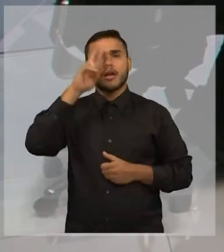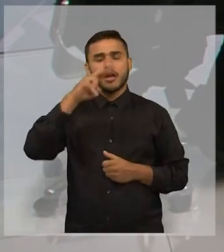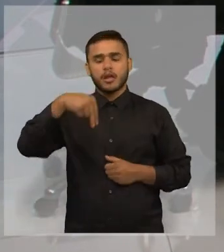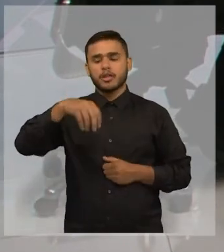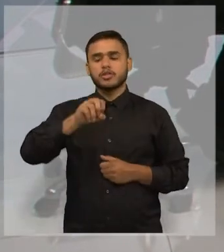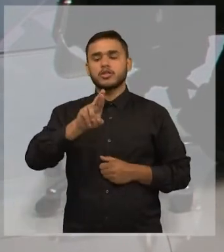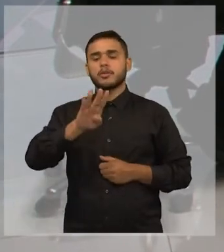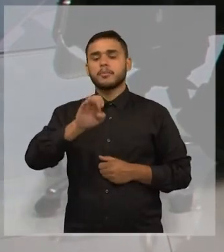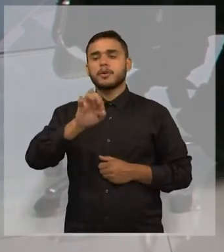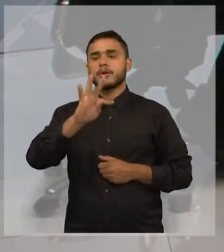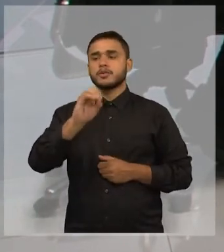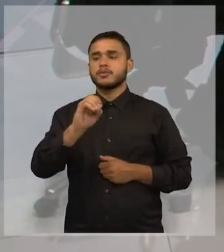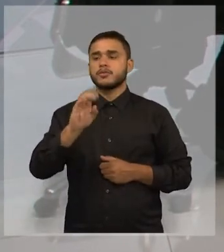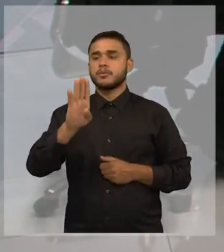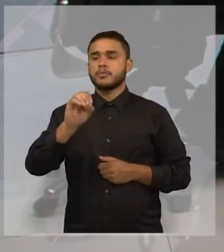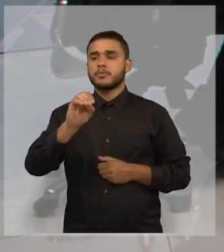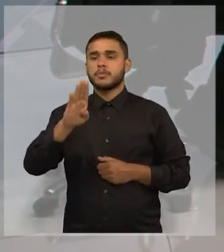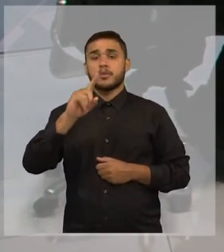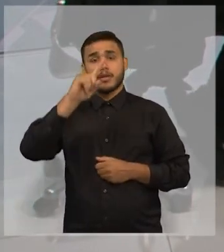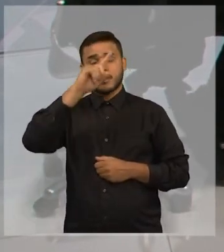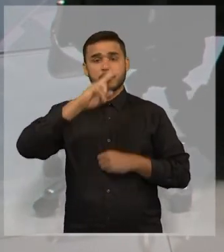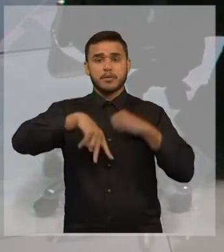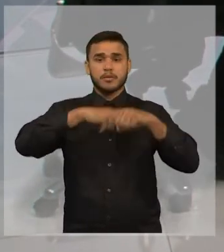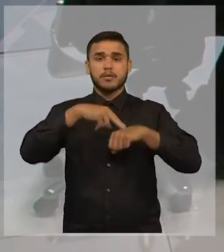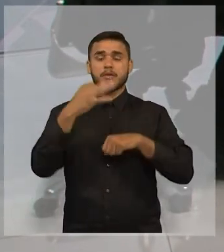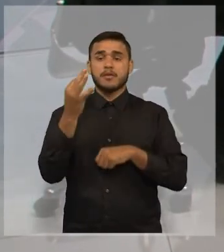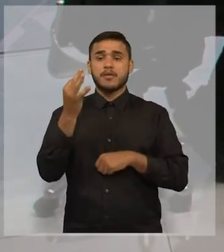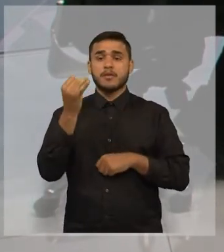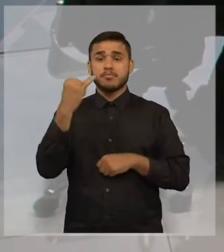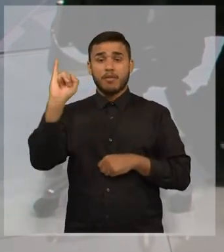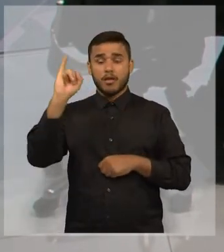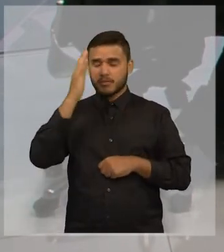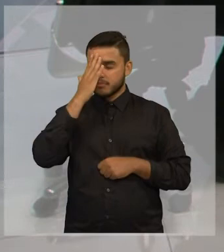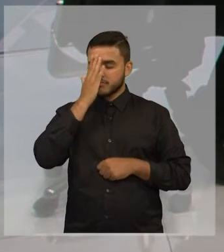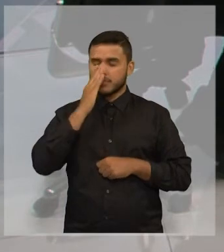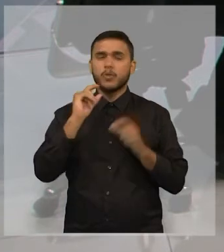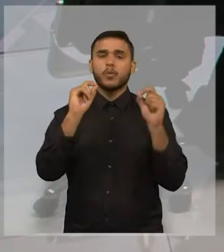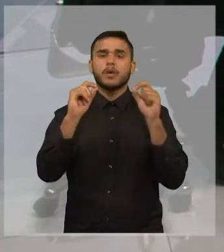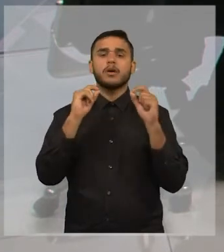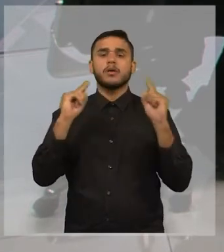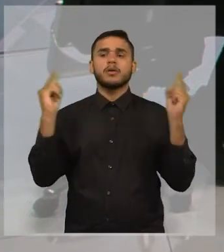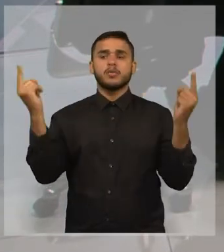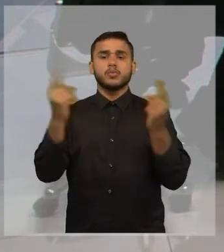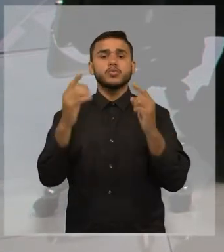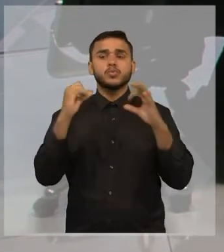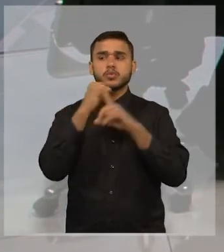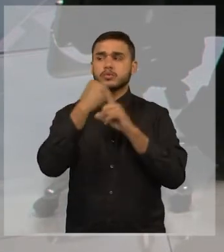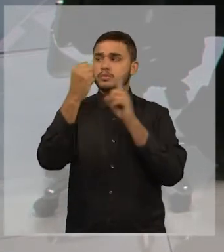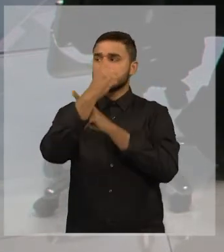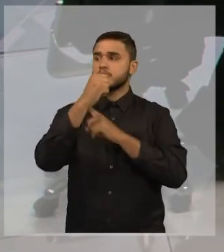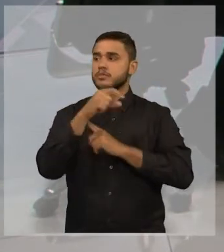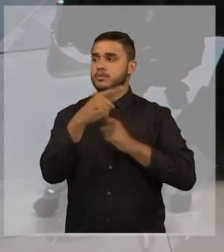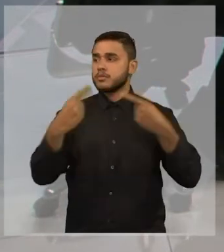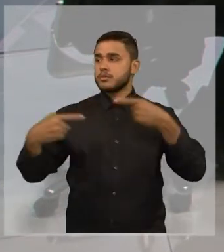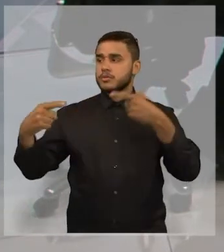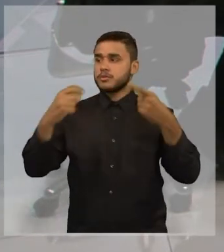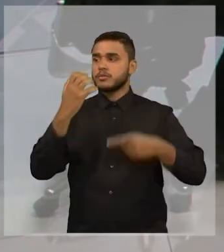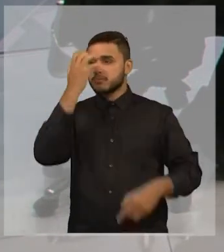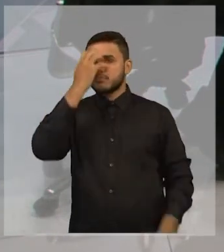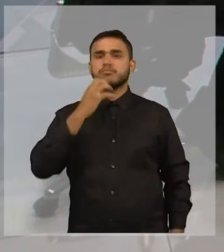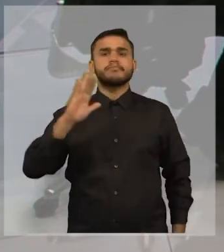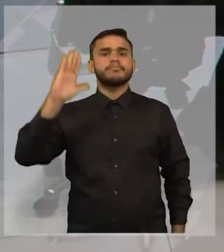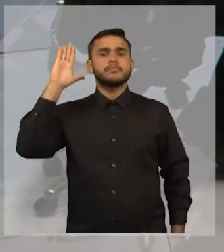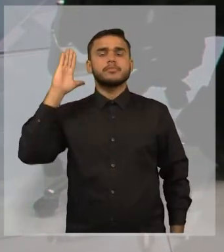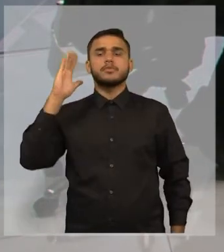correto não permite. O Norberto Bobbio, ele tinha uma expressão lá na Itália, dizia: a minha geração falhou completamente na função de dar à